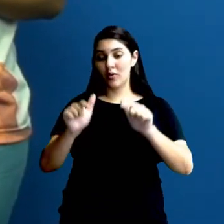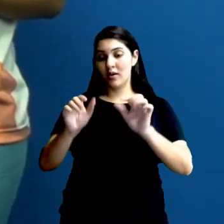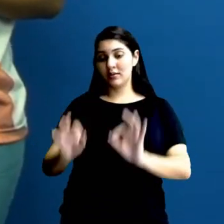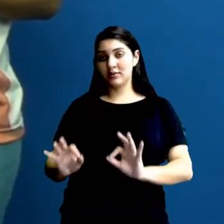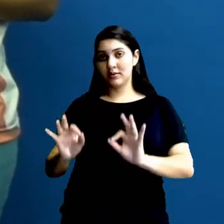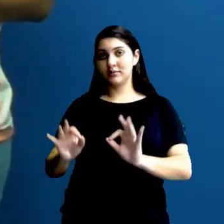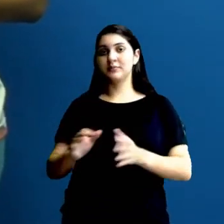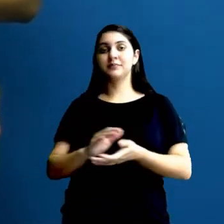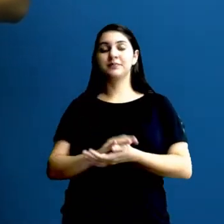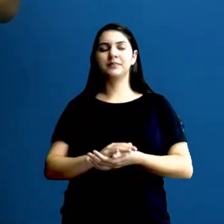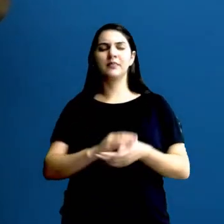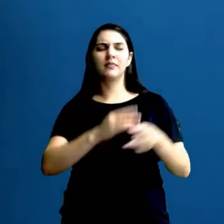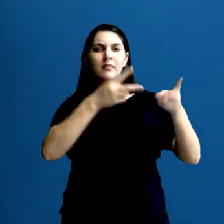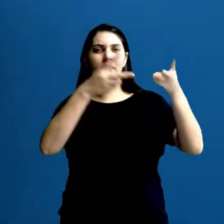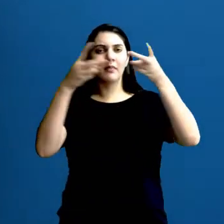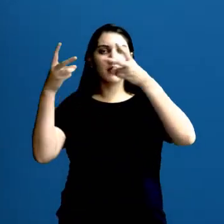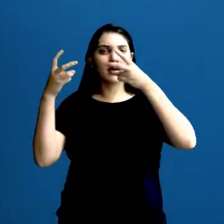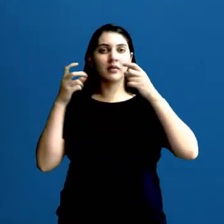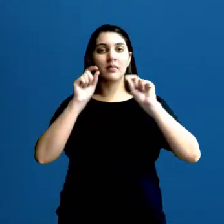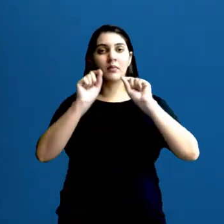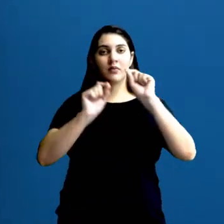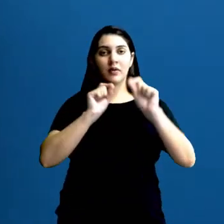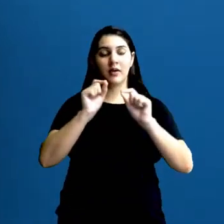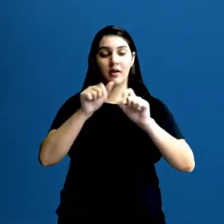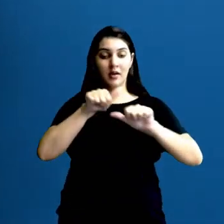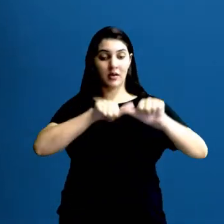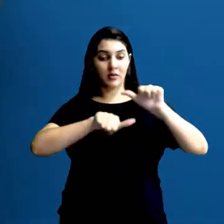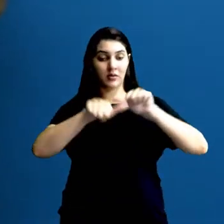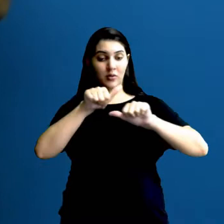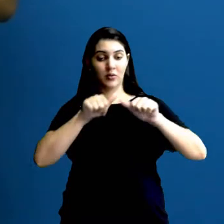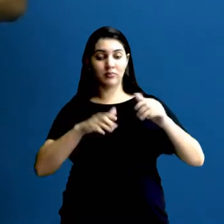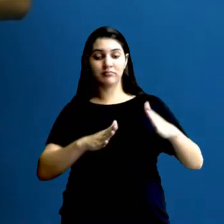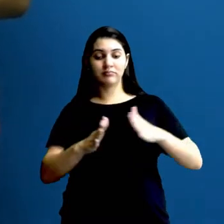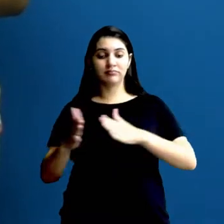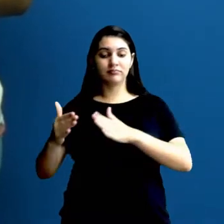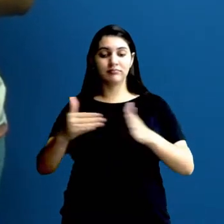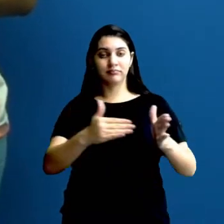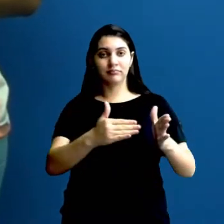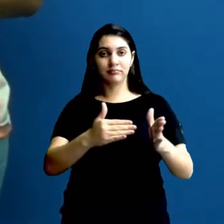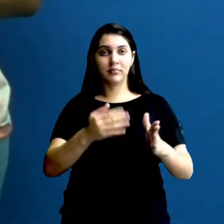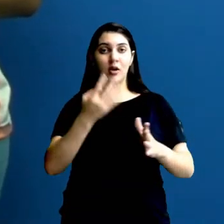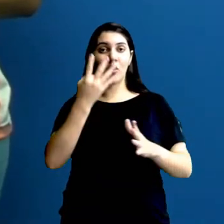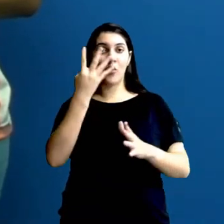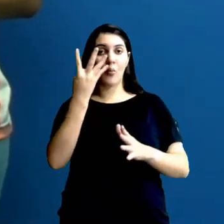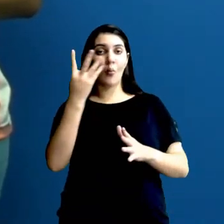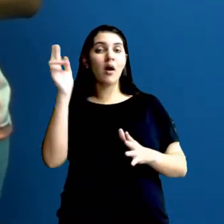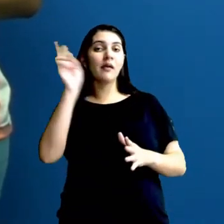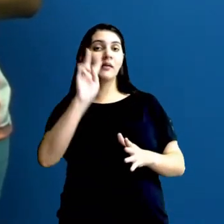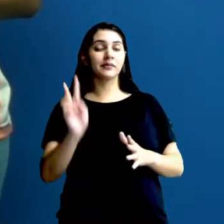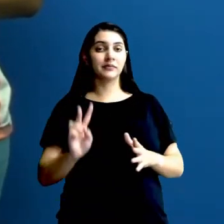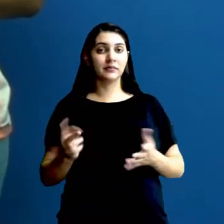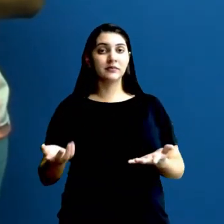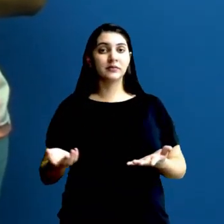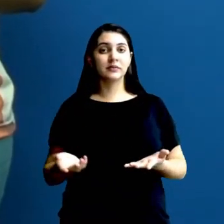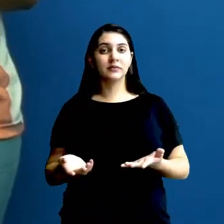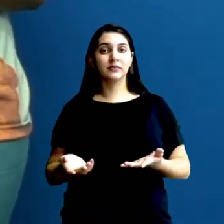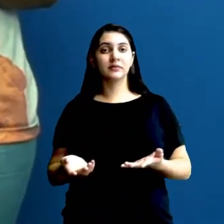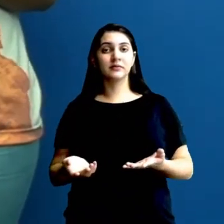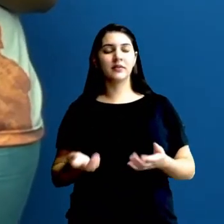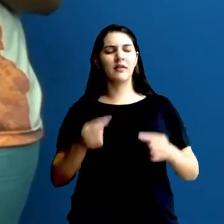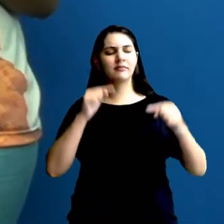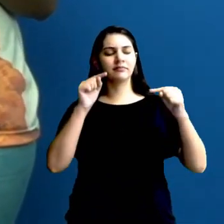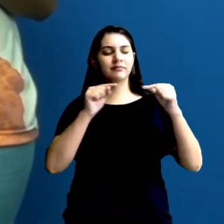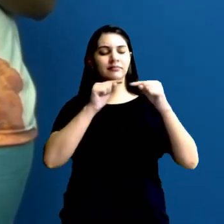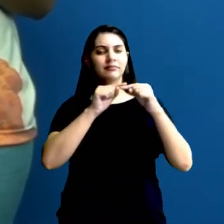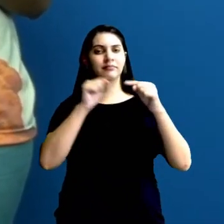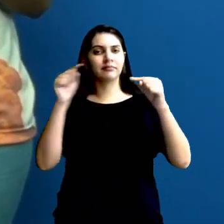destino. Então, ó, perceba que aqui ele mudou de direção 4 vezes.